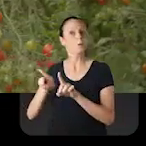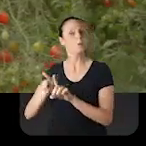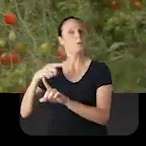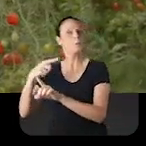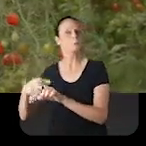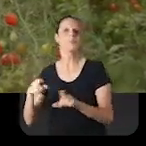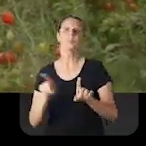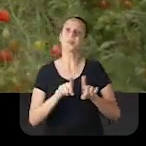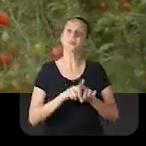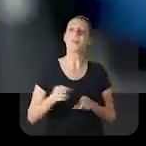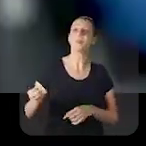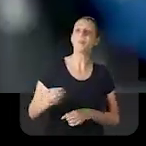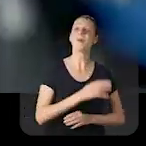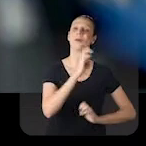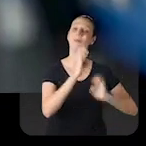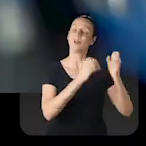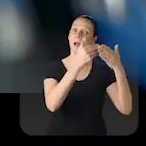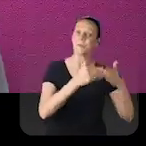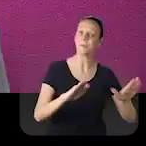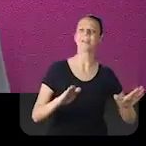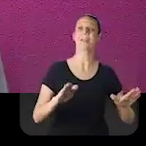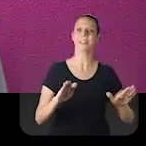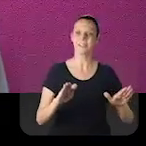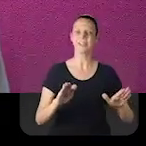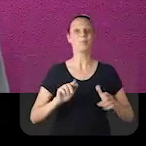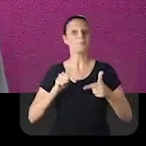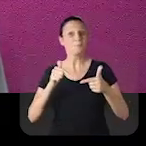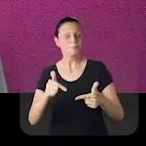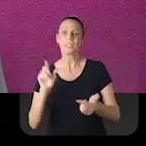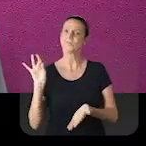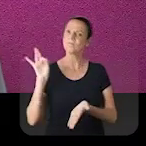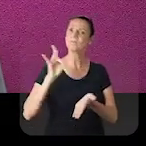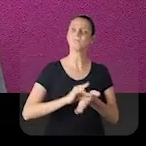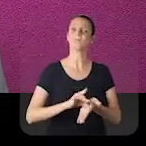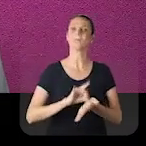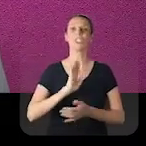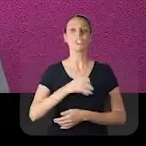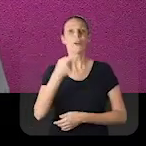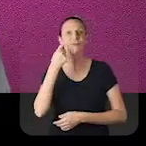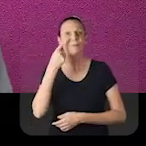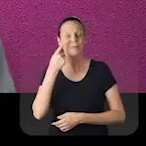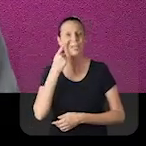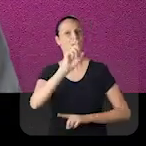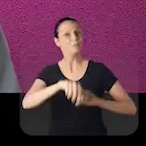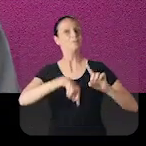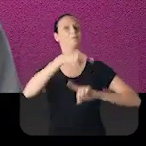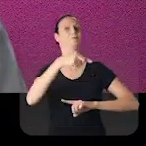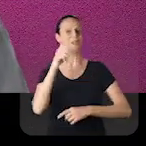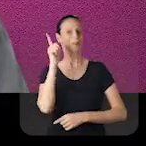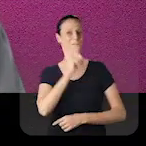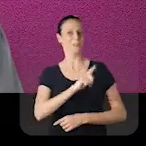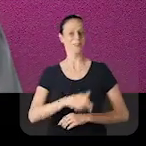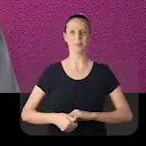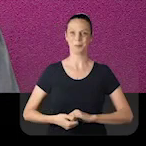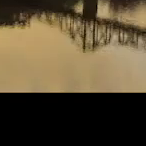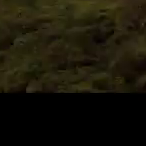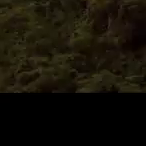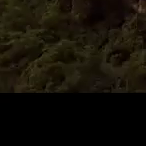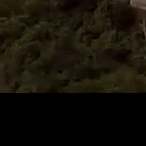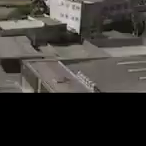crescer, novas empresas foram abertas e é assim, com ações efetivas, que já estamos vencendo as